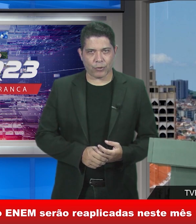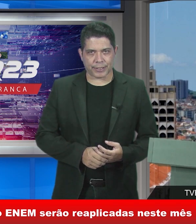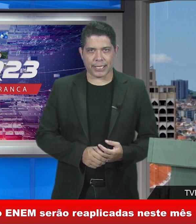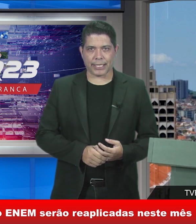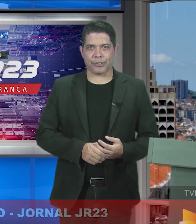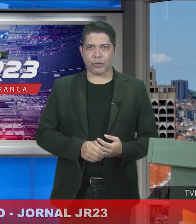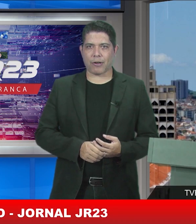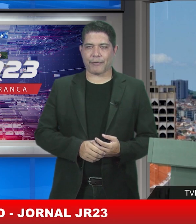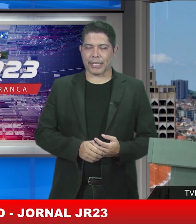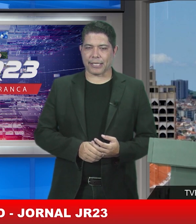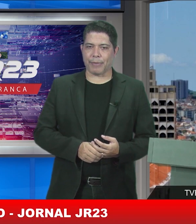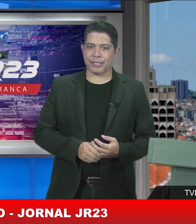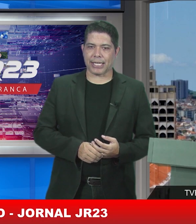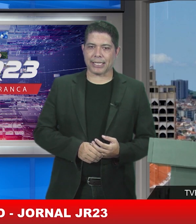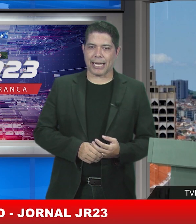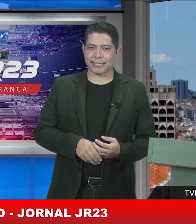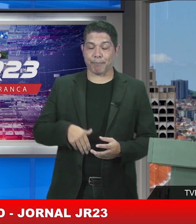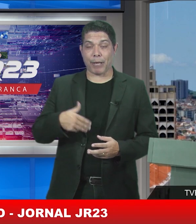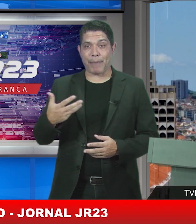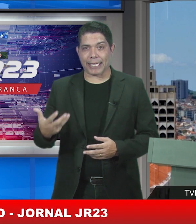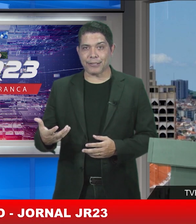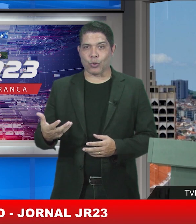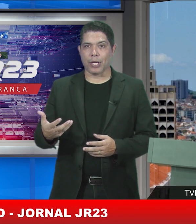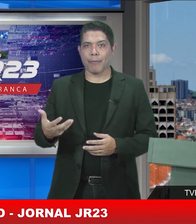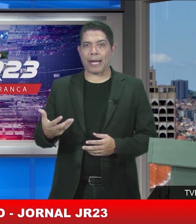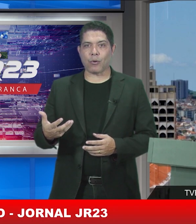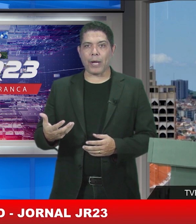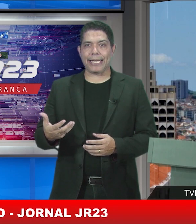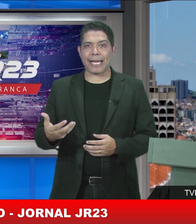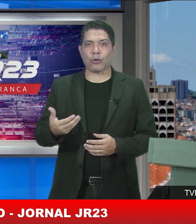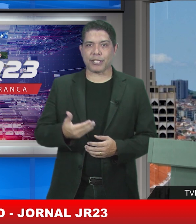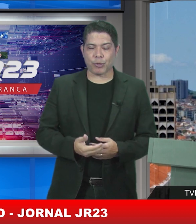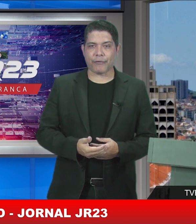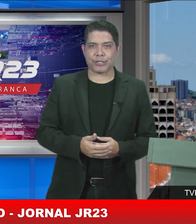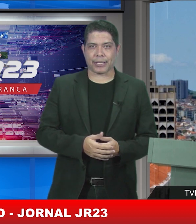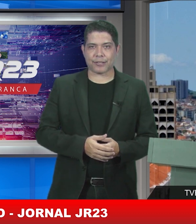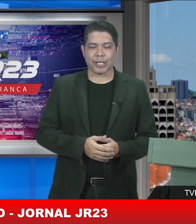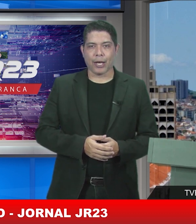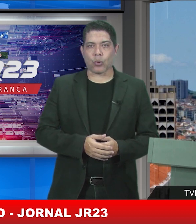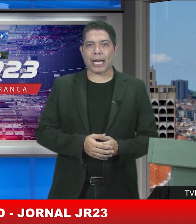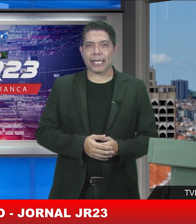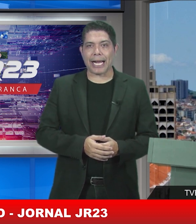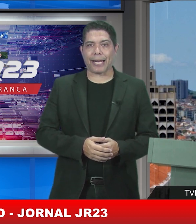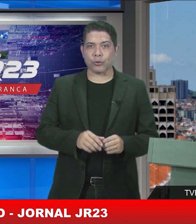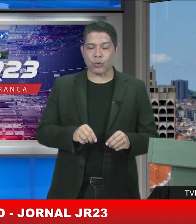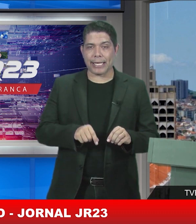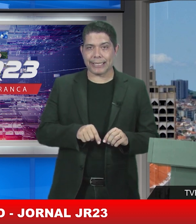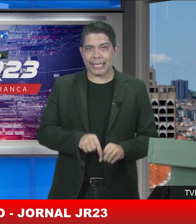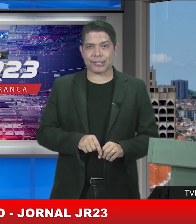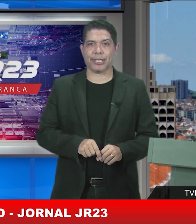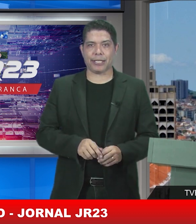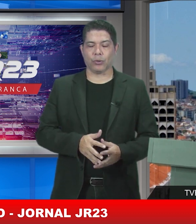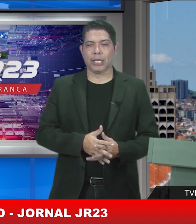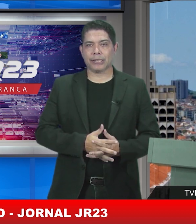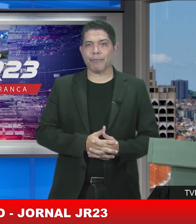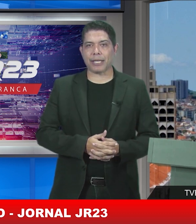E para você que é jovem, que também já está se preparando para o Enem 2023, o calendário do Enem